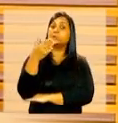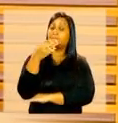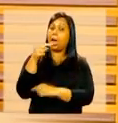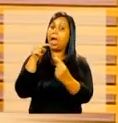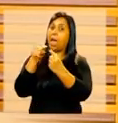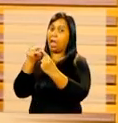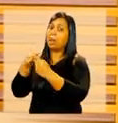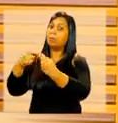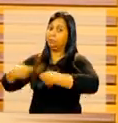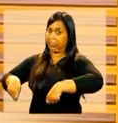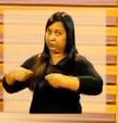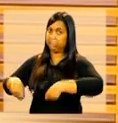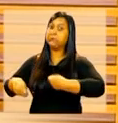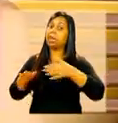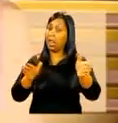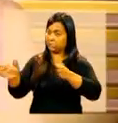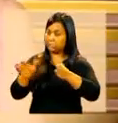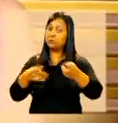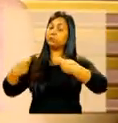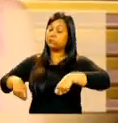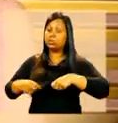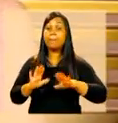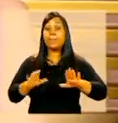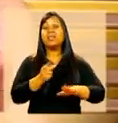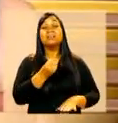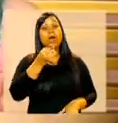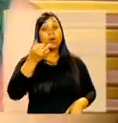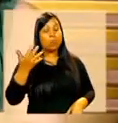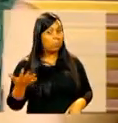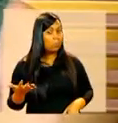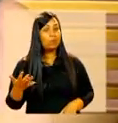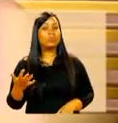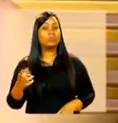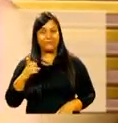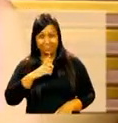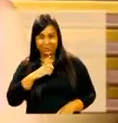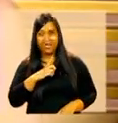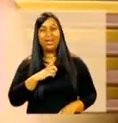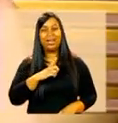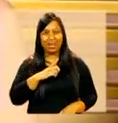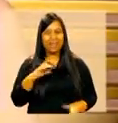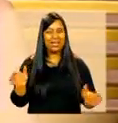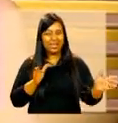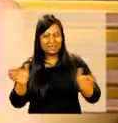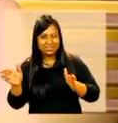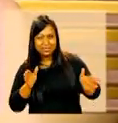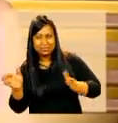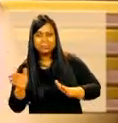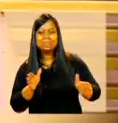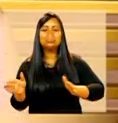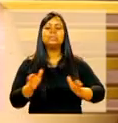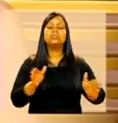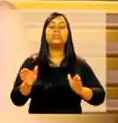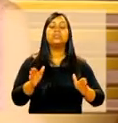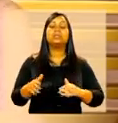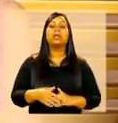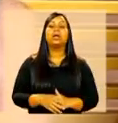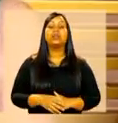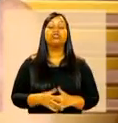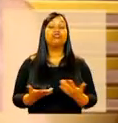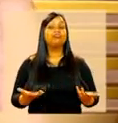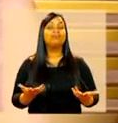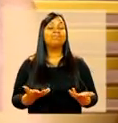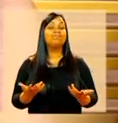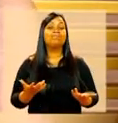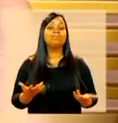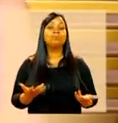estar plenamente adaptados, né? Sim, mas alguns, mesmo tendo aquela adaptação que passa aí no crivo de que está adaptado, sim,